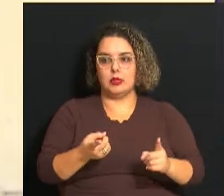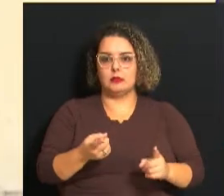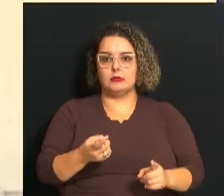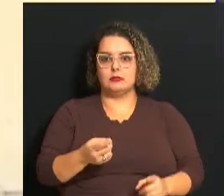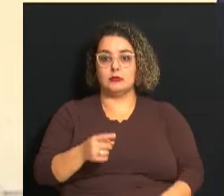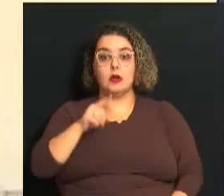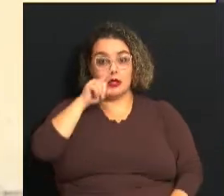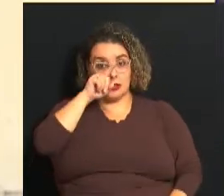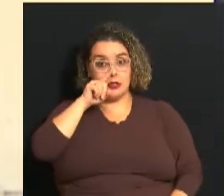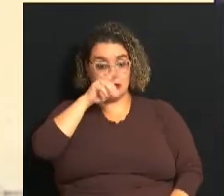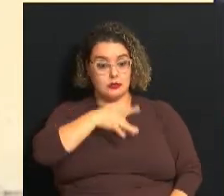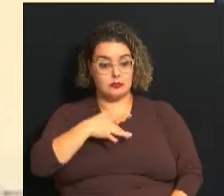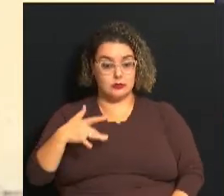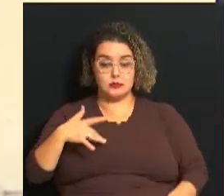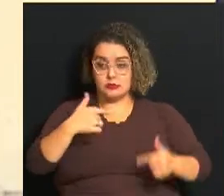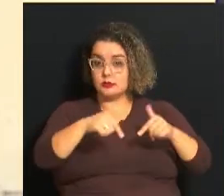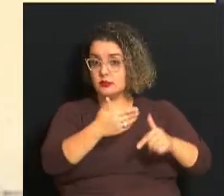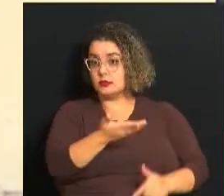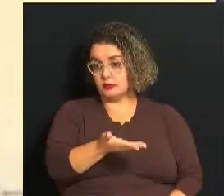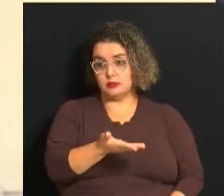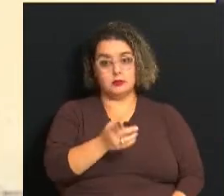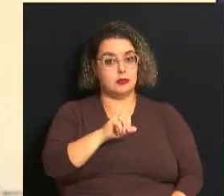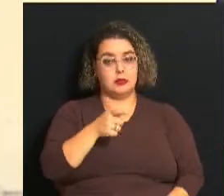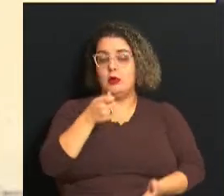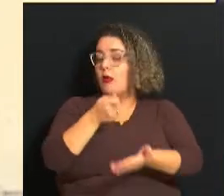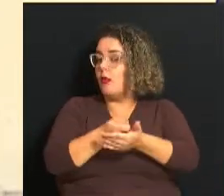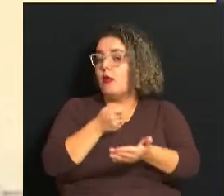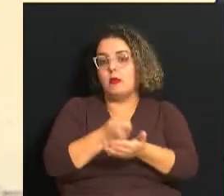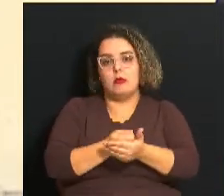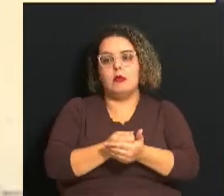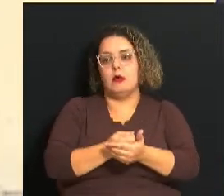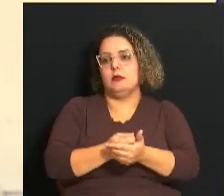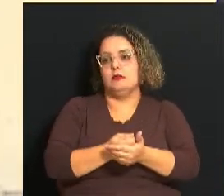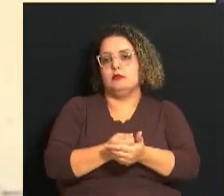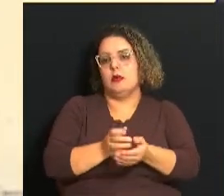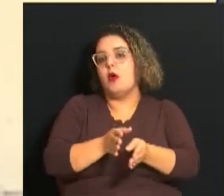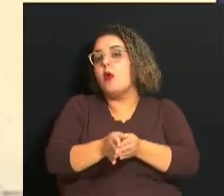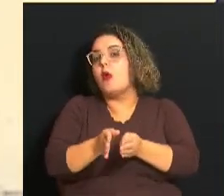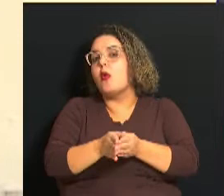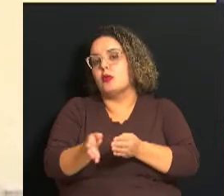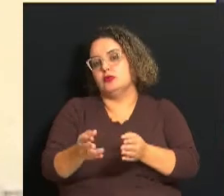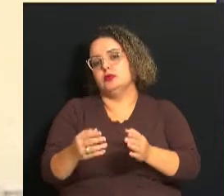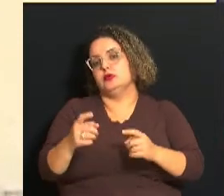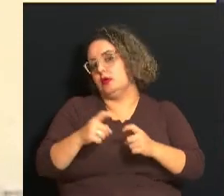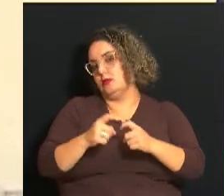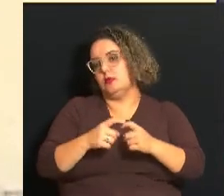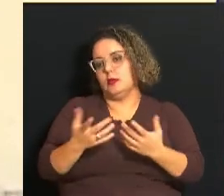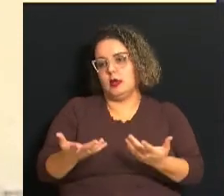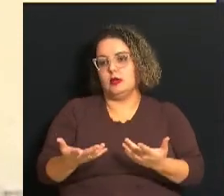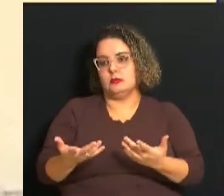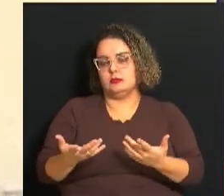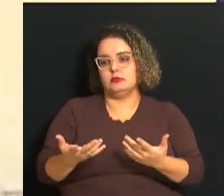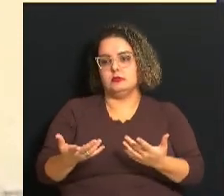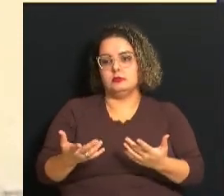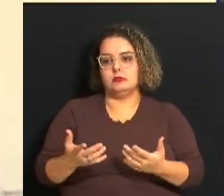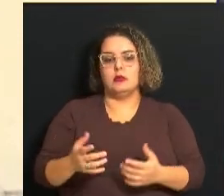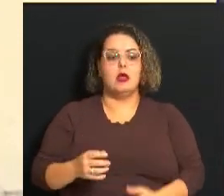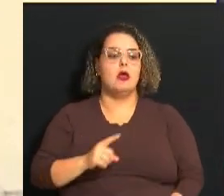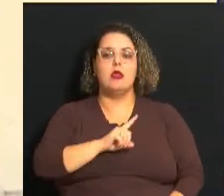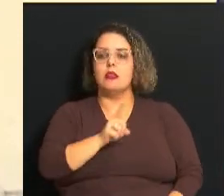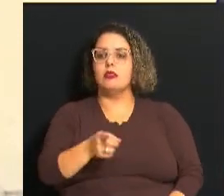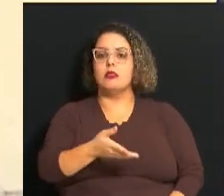colocar em risco a saúde do trabalhador que descumprindo uma recomendação médica então isolar o assediado de confraternizações